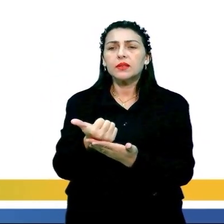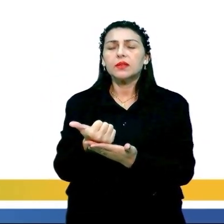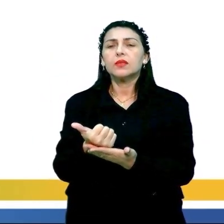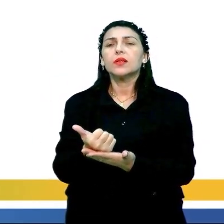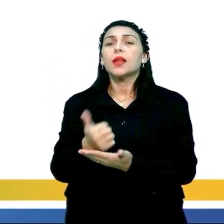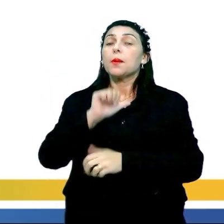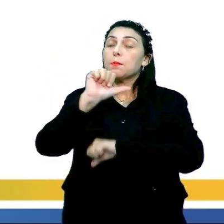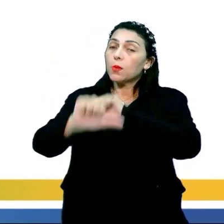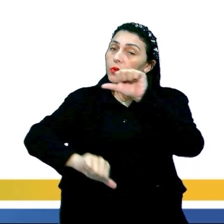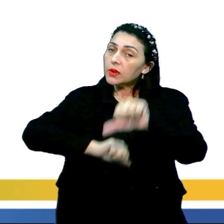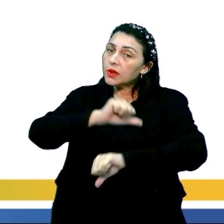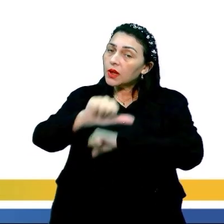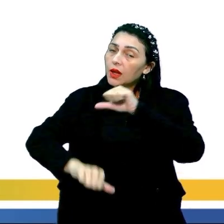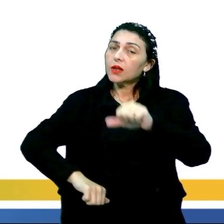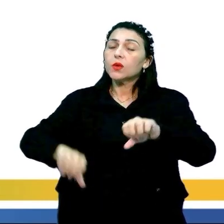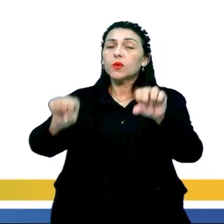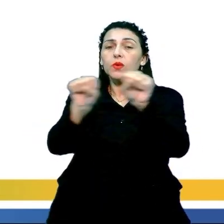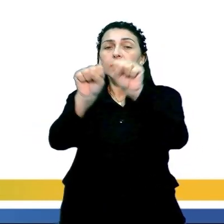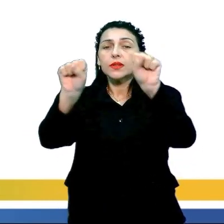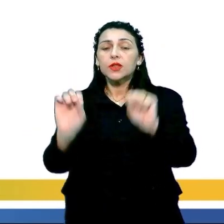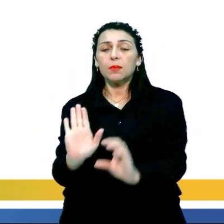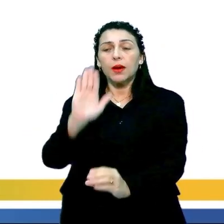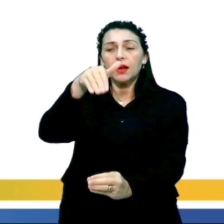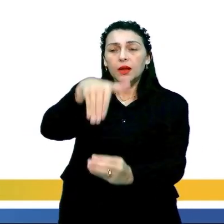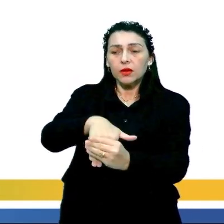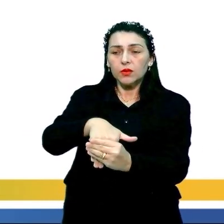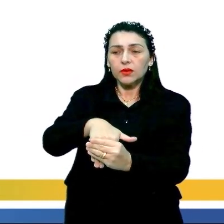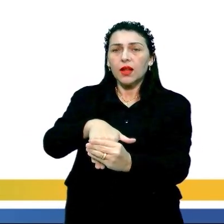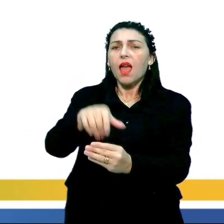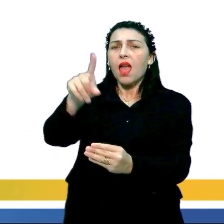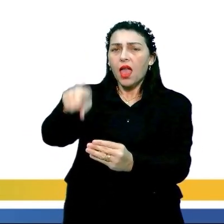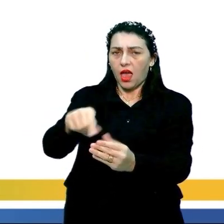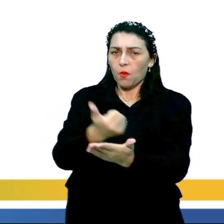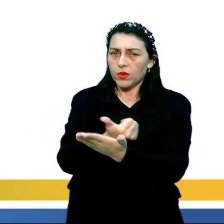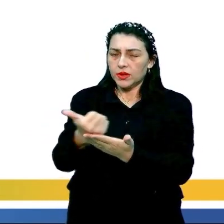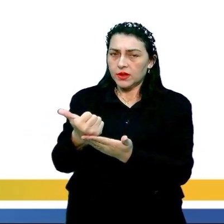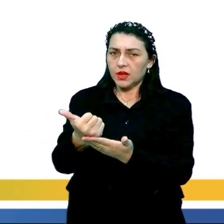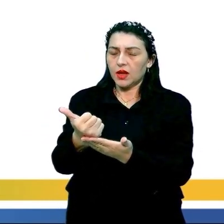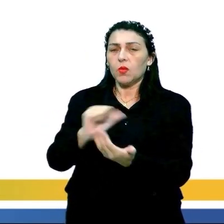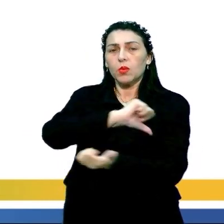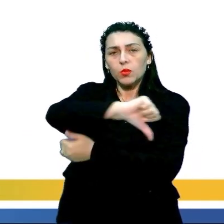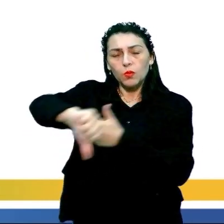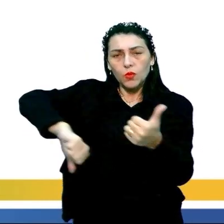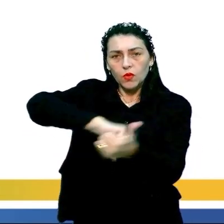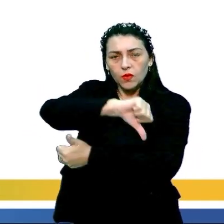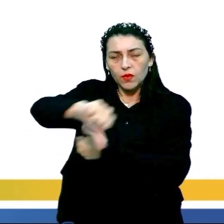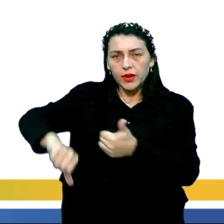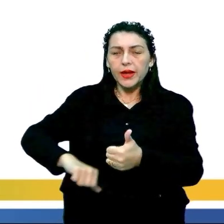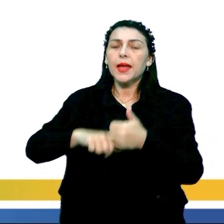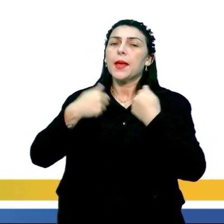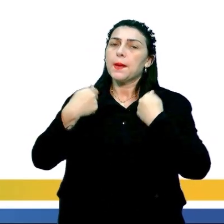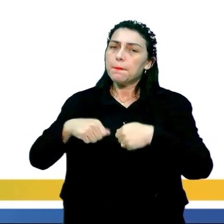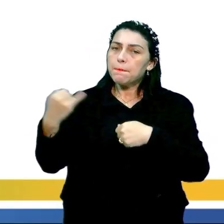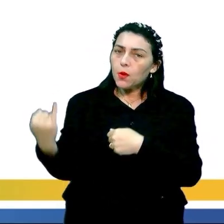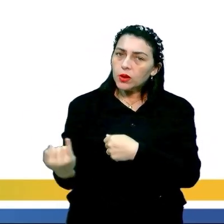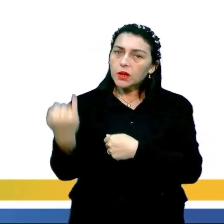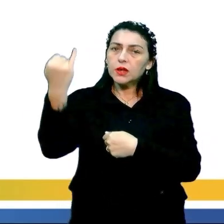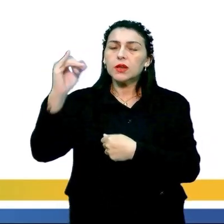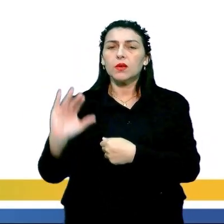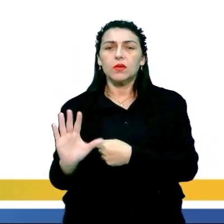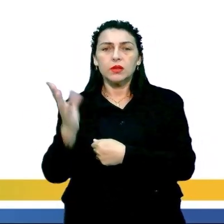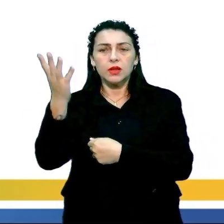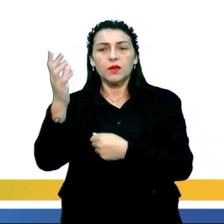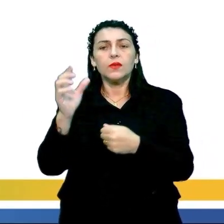implantação de mudanças no sistema eleitoral. Isso não é uma ação? Isso não é uma ação viável de acontecer?